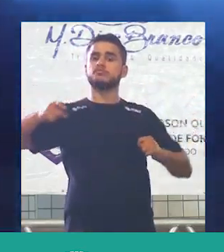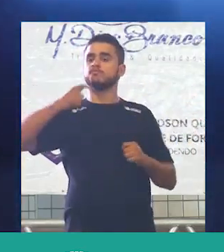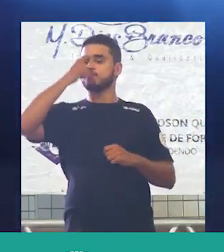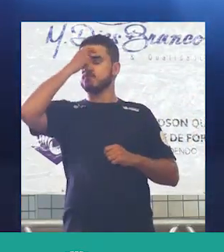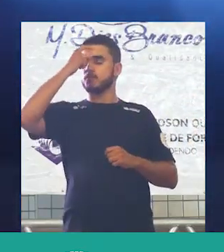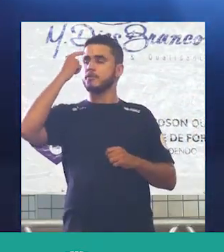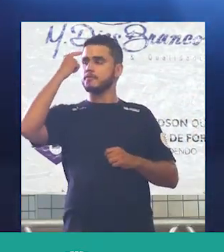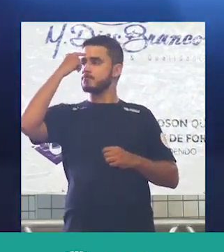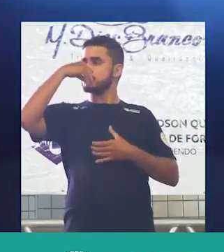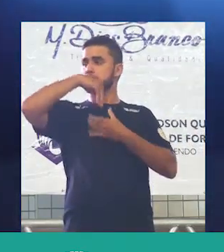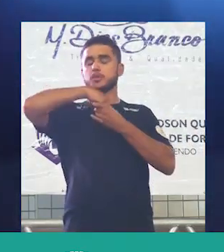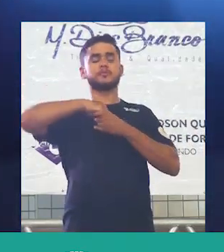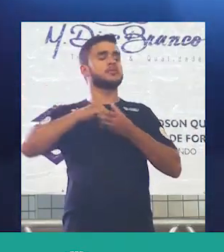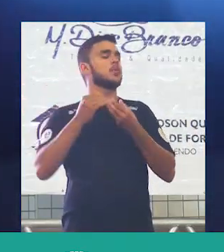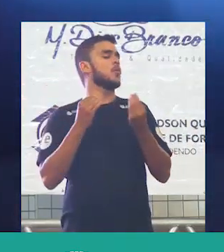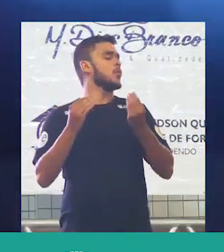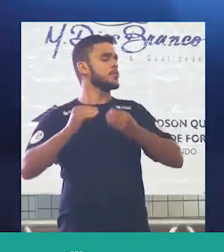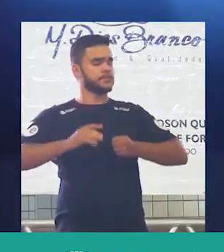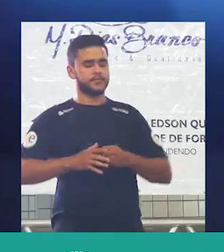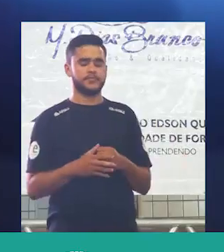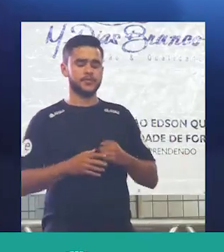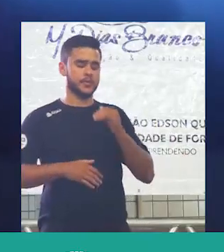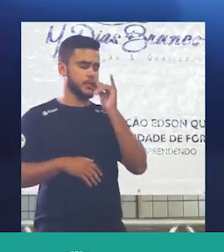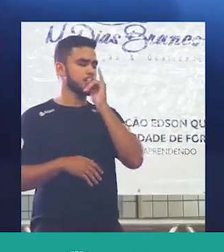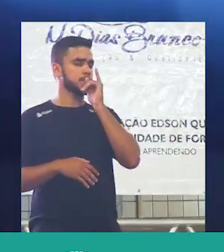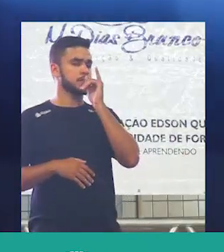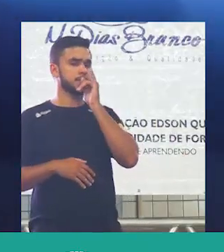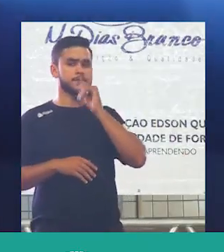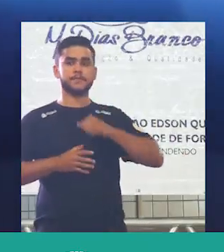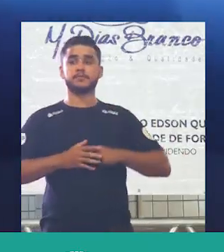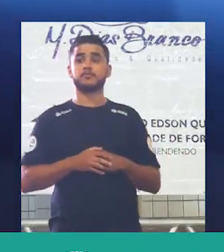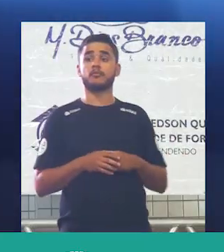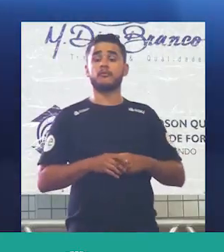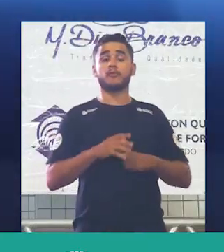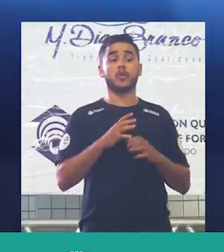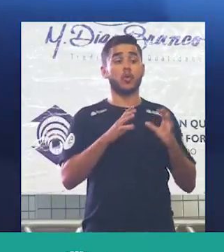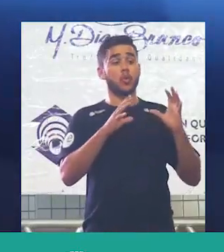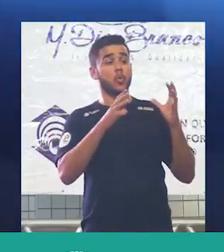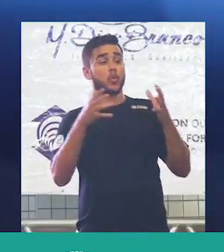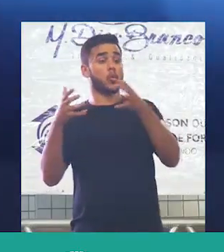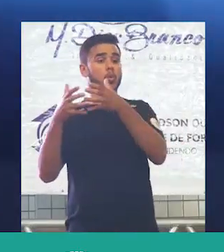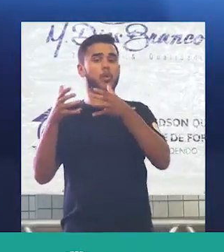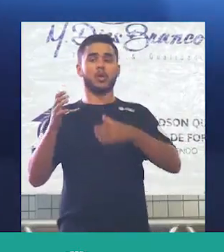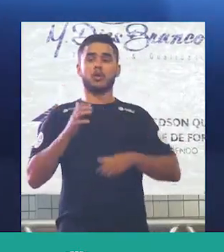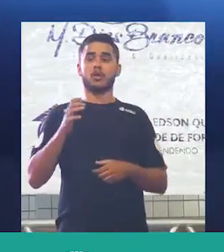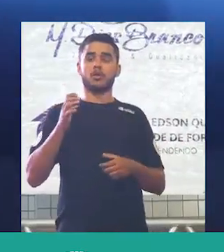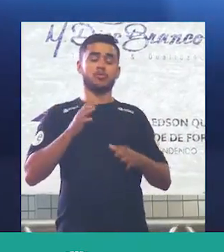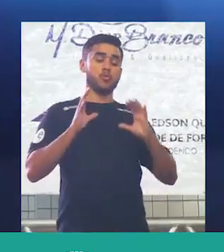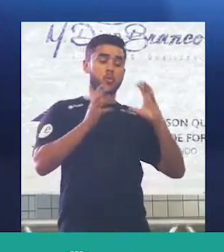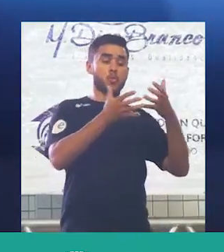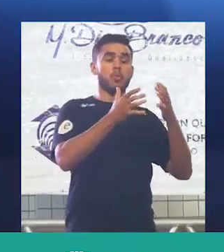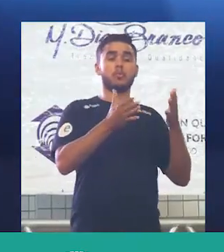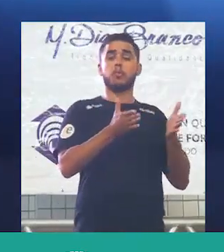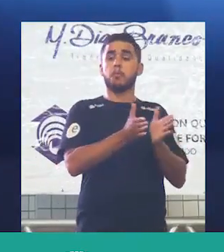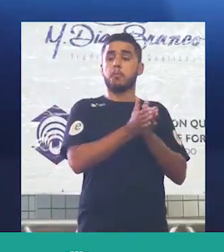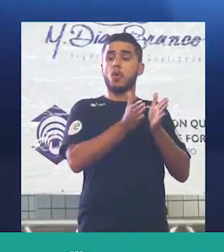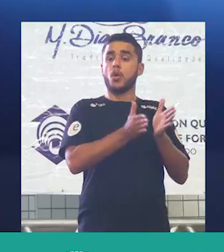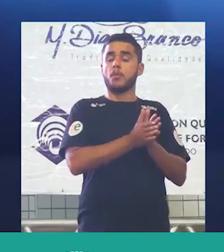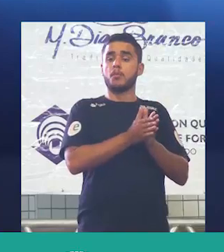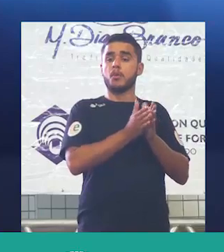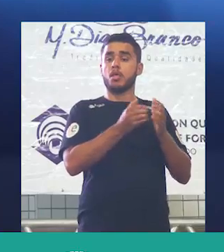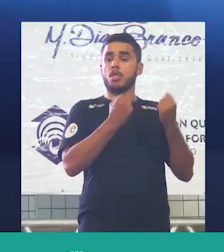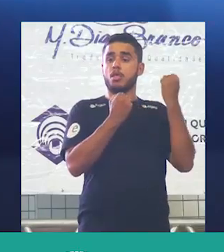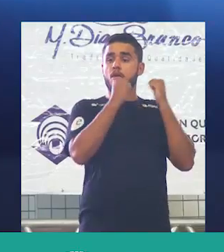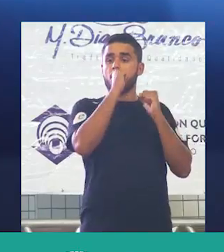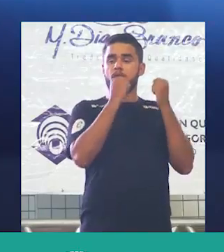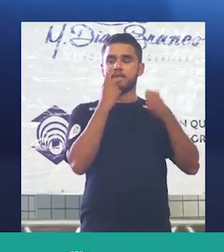que nos domina. Por exemplo, o que a classe burguesa fez com a classe operária?